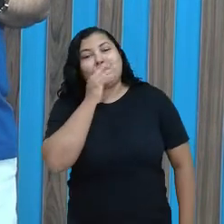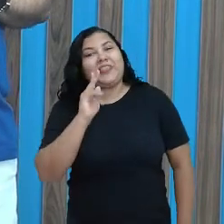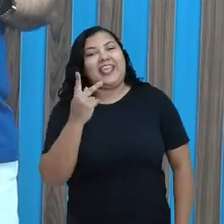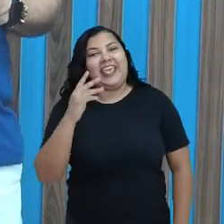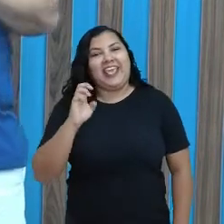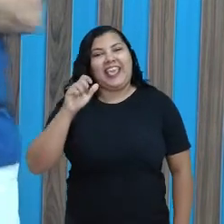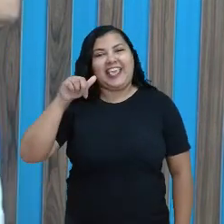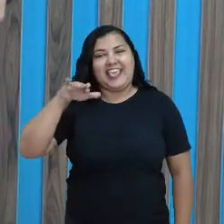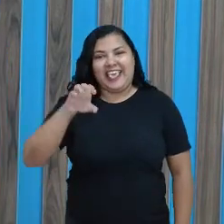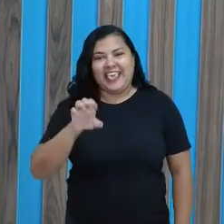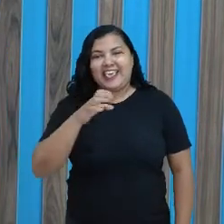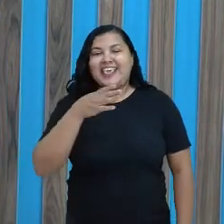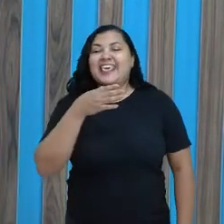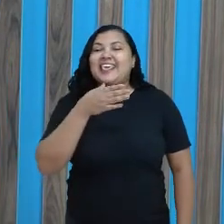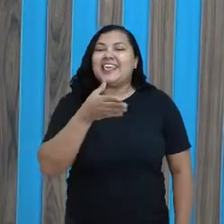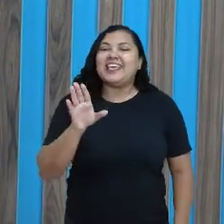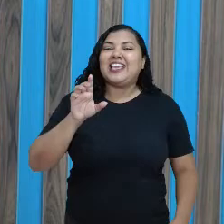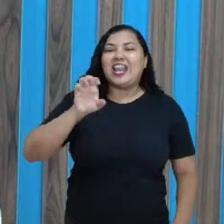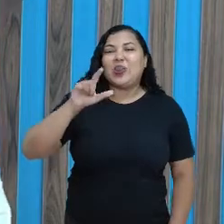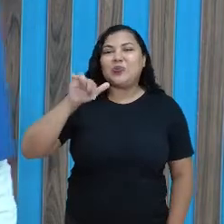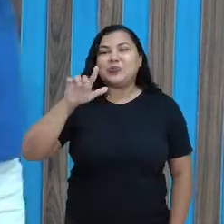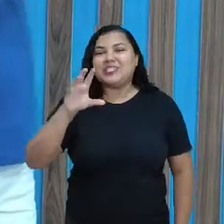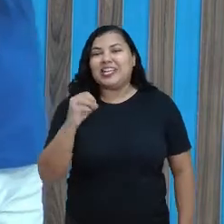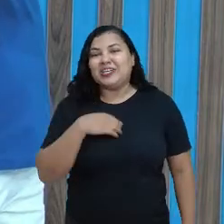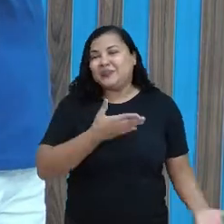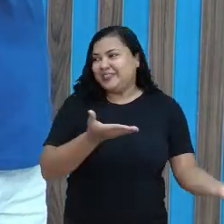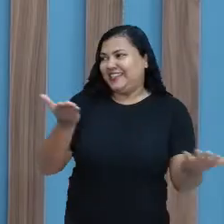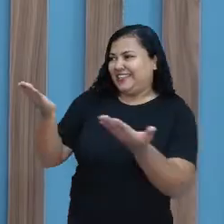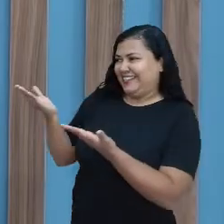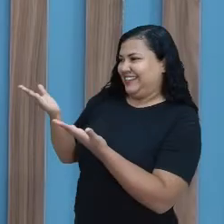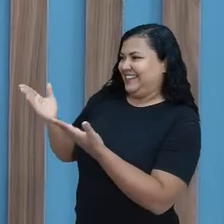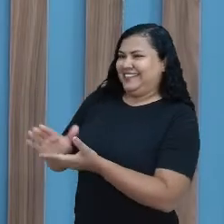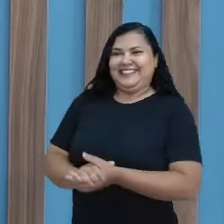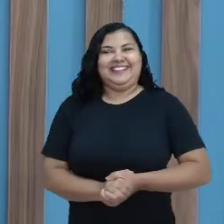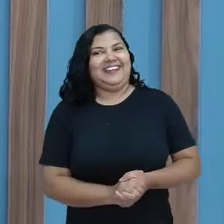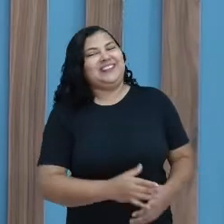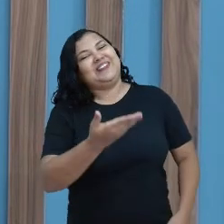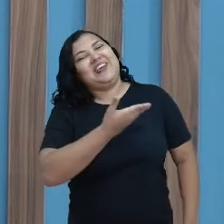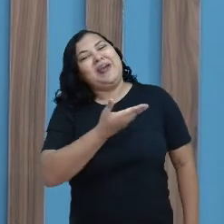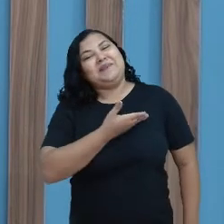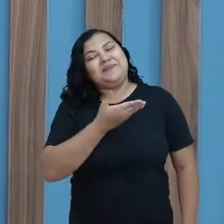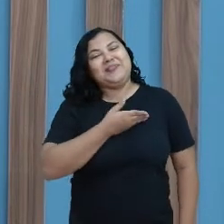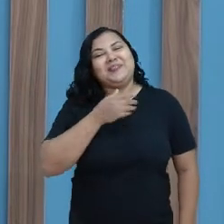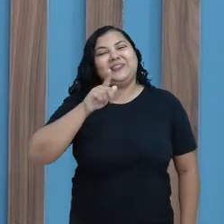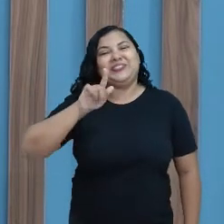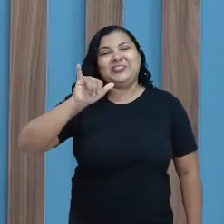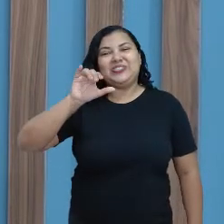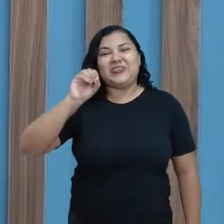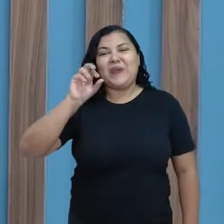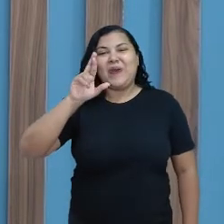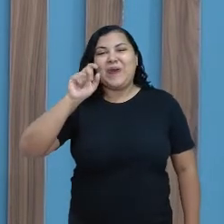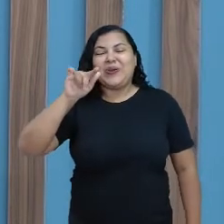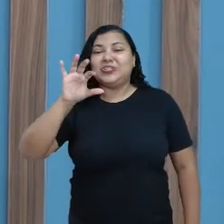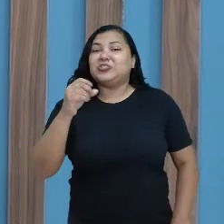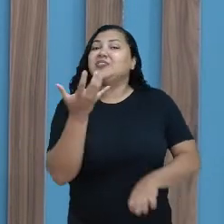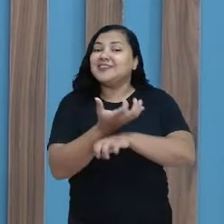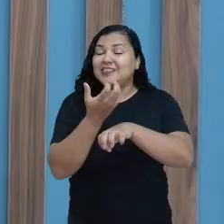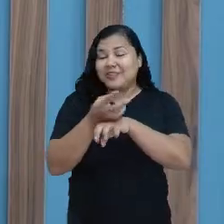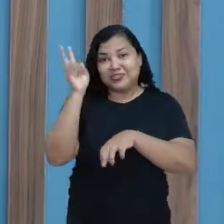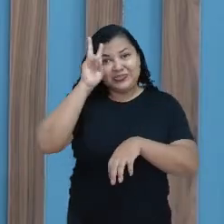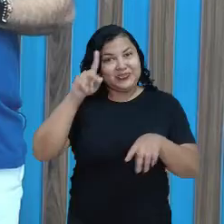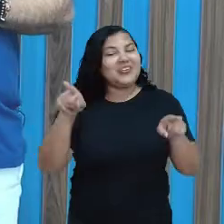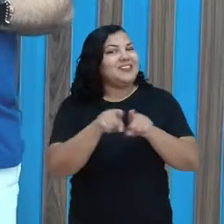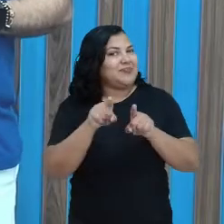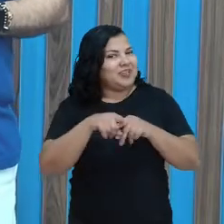um pouquinho, né? Eu sou o Henrique e o Luciano está ali, o nosso colega, o professor Giorgio, professor de História também, que